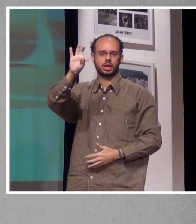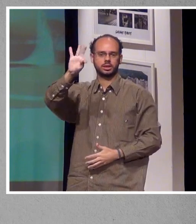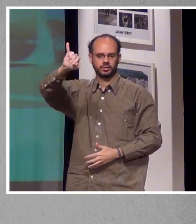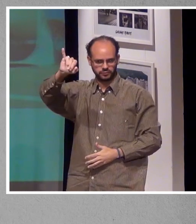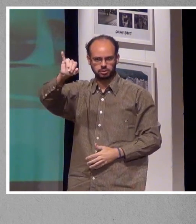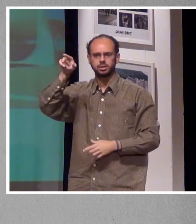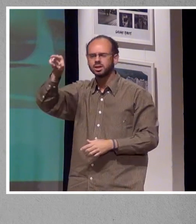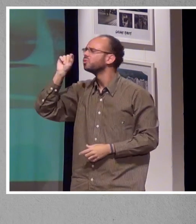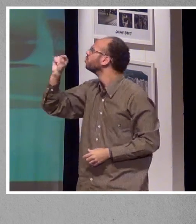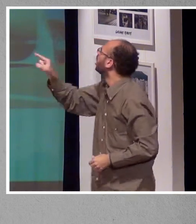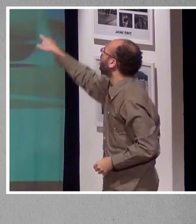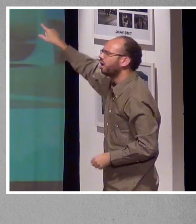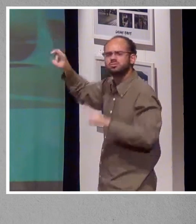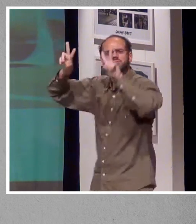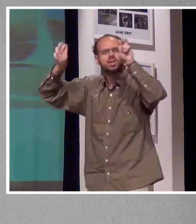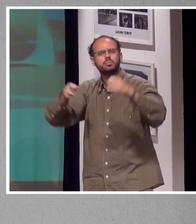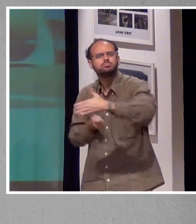naquela foto.